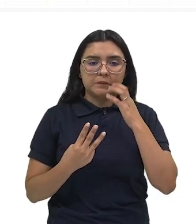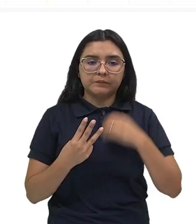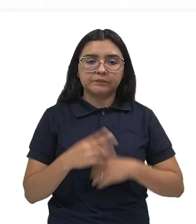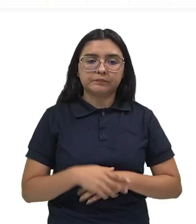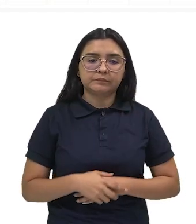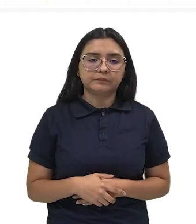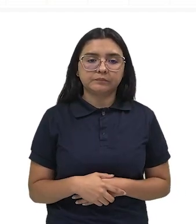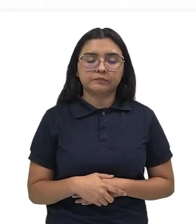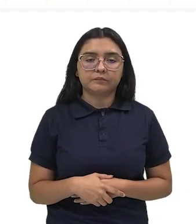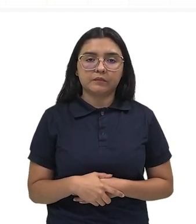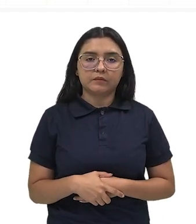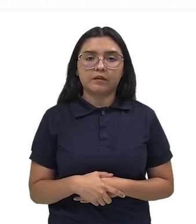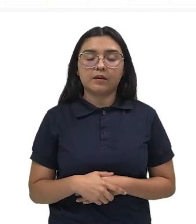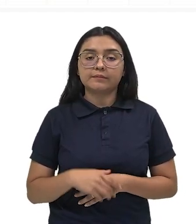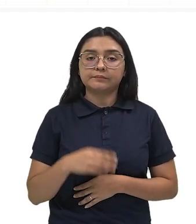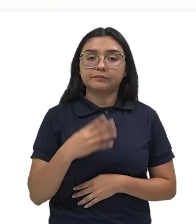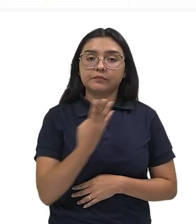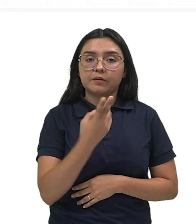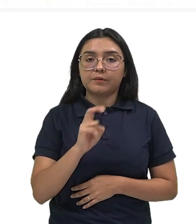33,